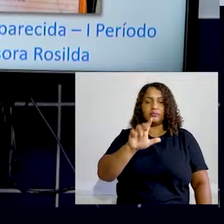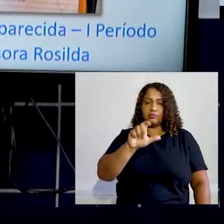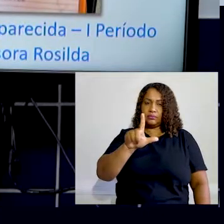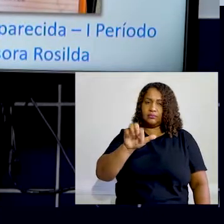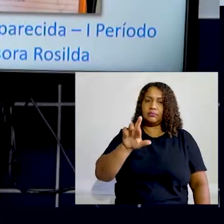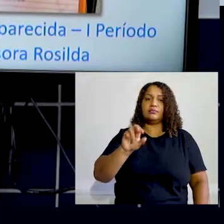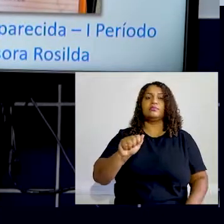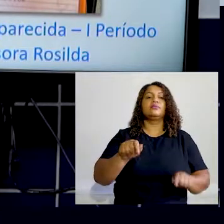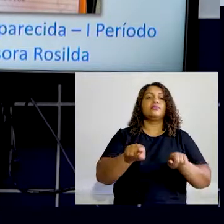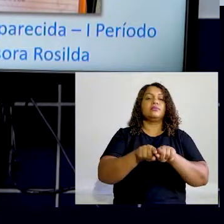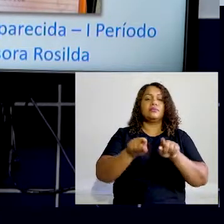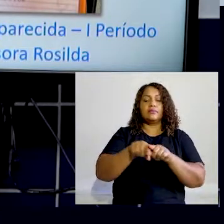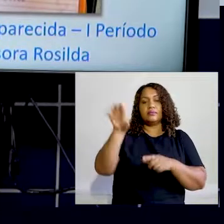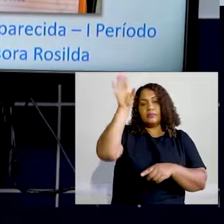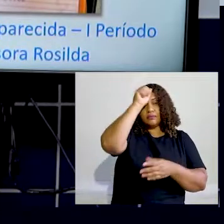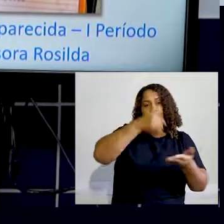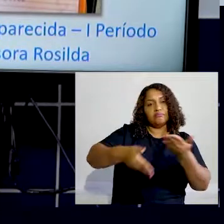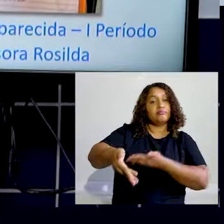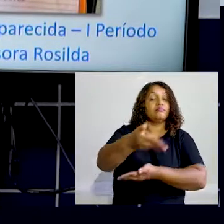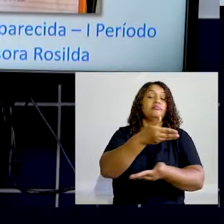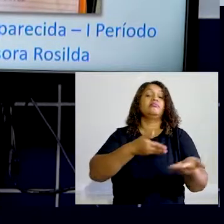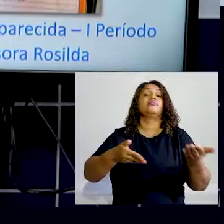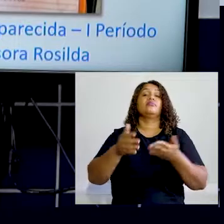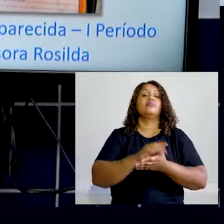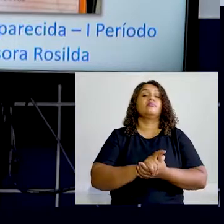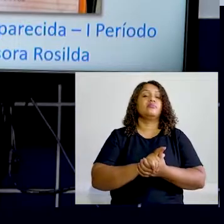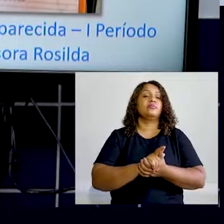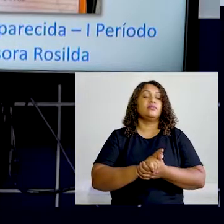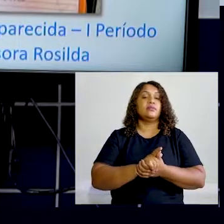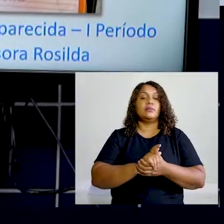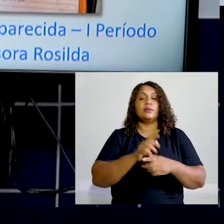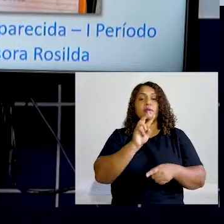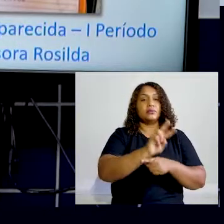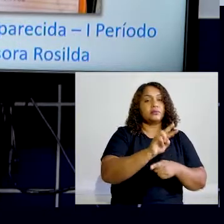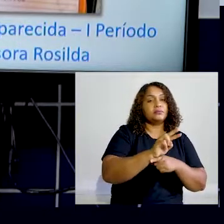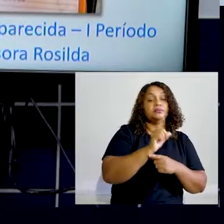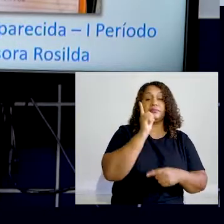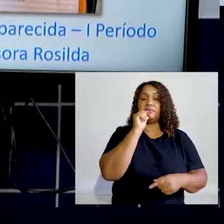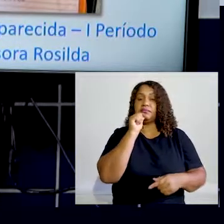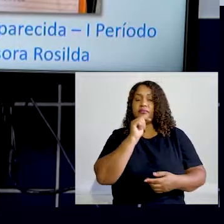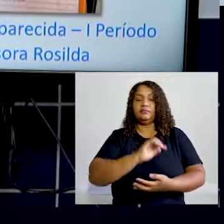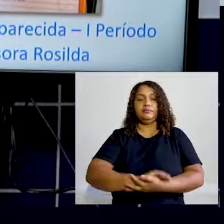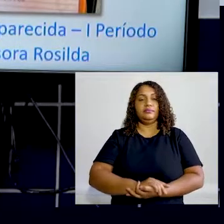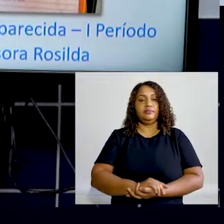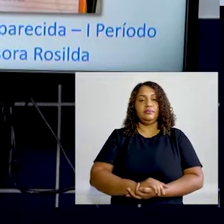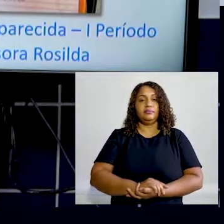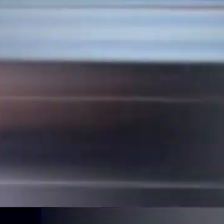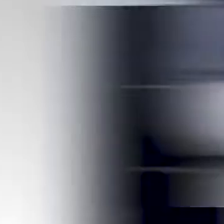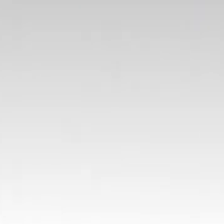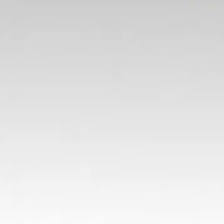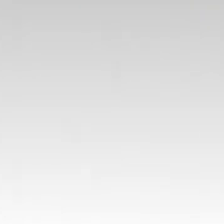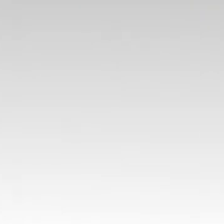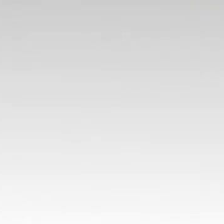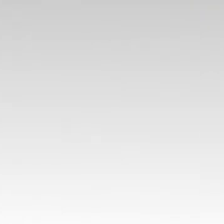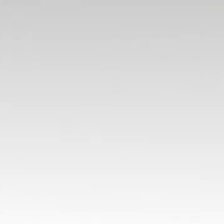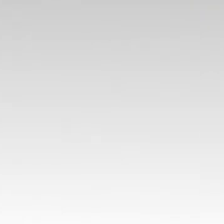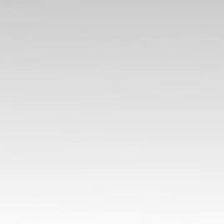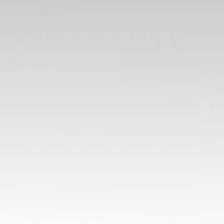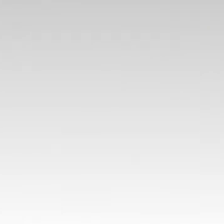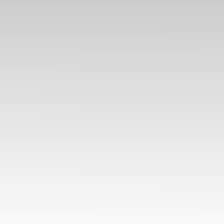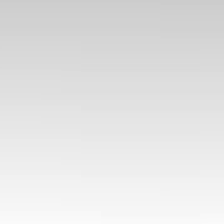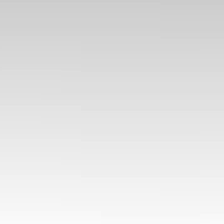Assis e as aprendizagens que eles vão compartilhar com vocês sobre a preservação da água. Projeto